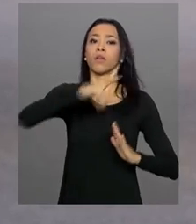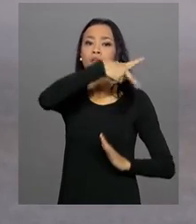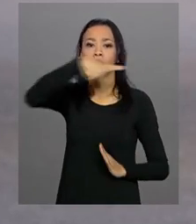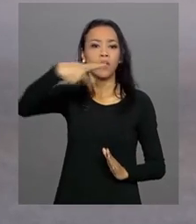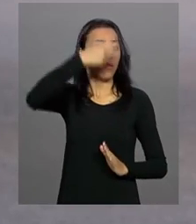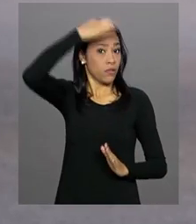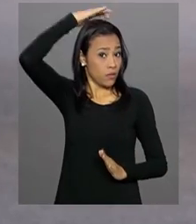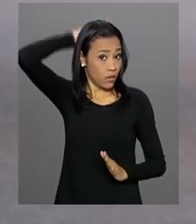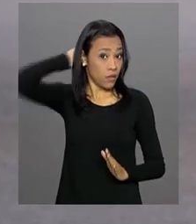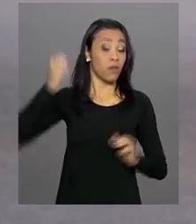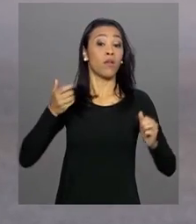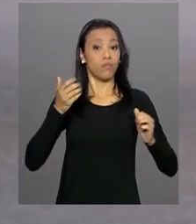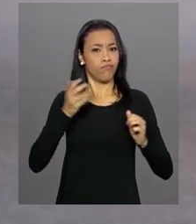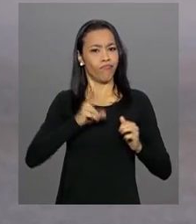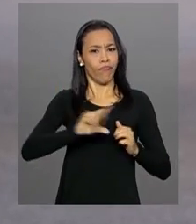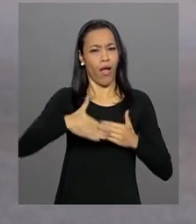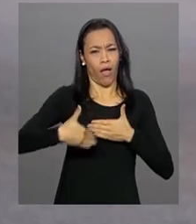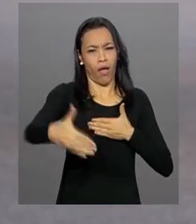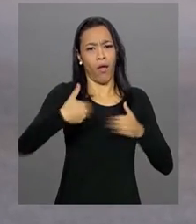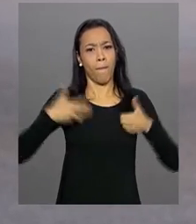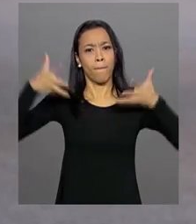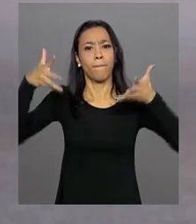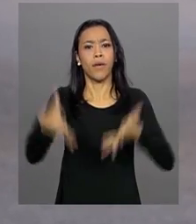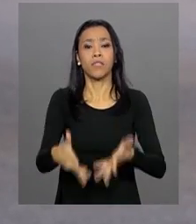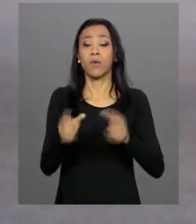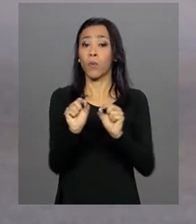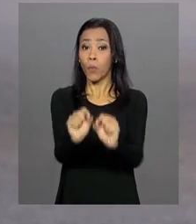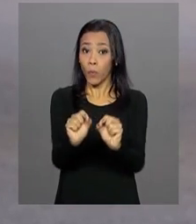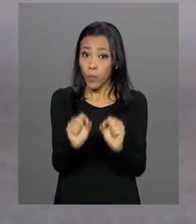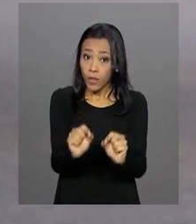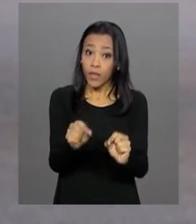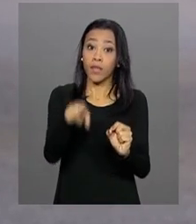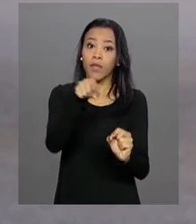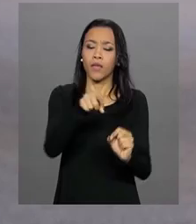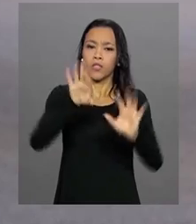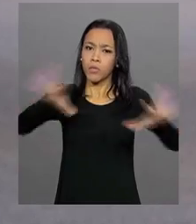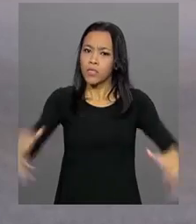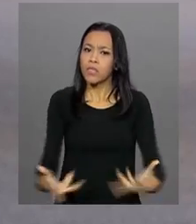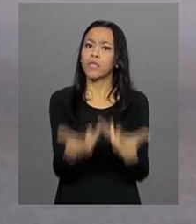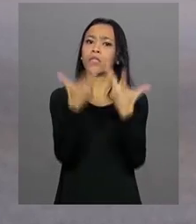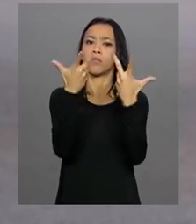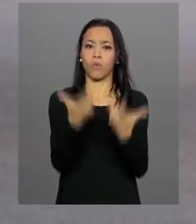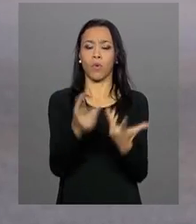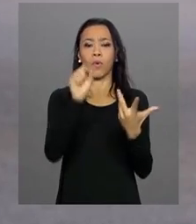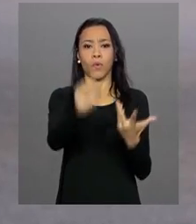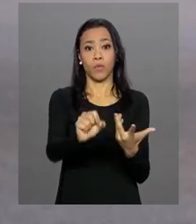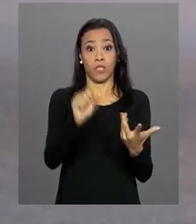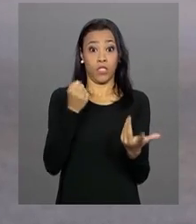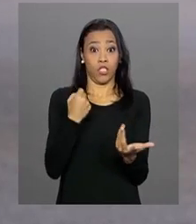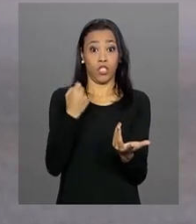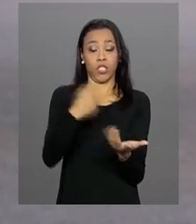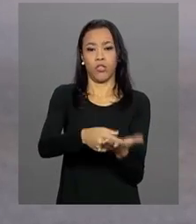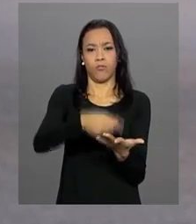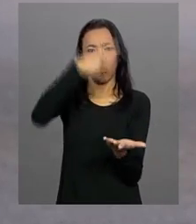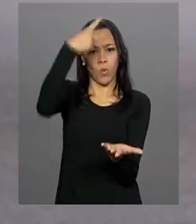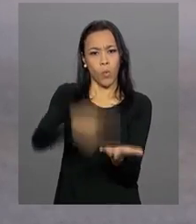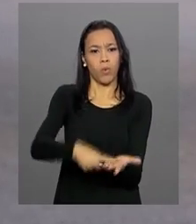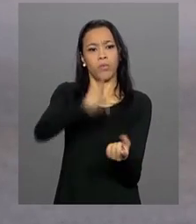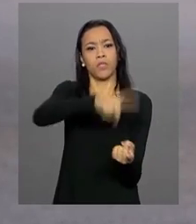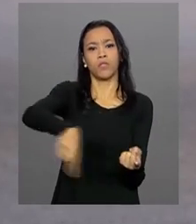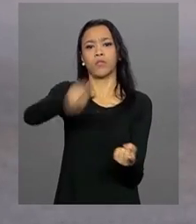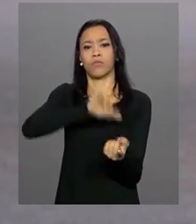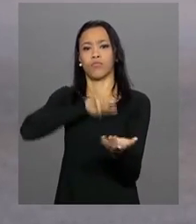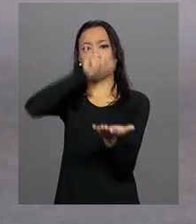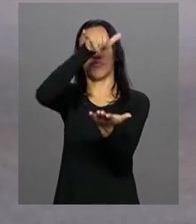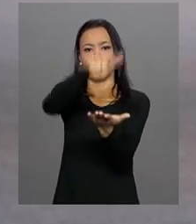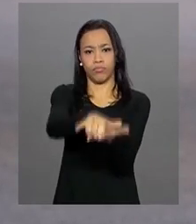Michel Temer, participa da cerimônia de restituição de competências aos comandantes da Marinha, da Aeronáutica e